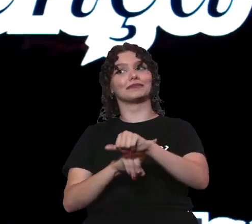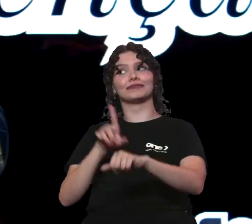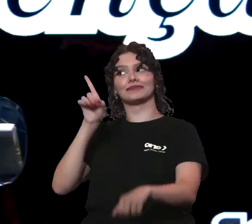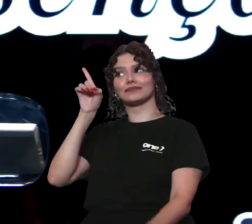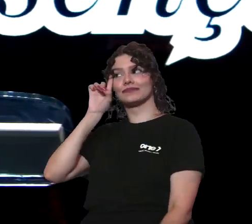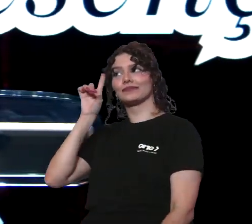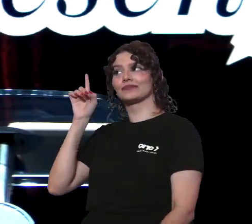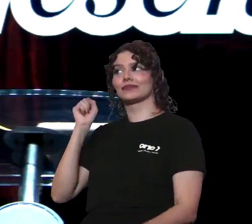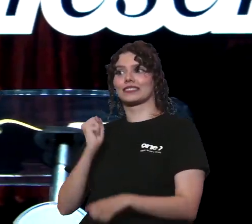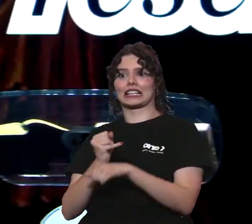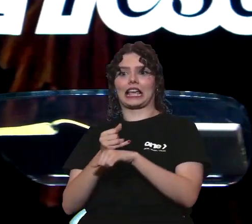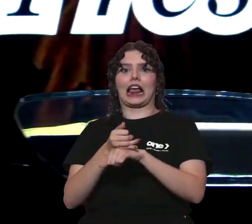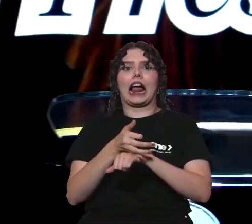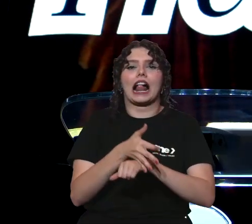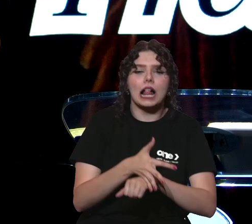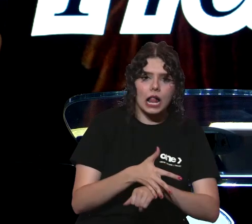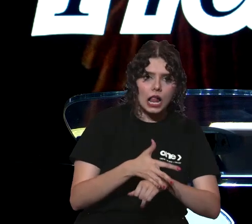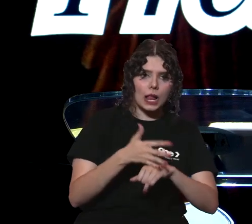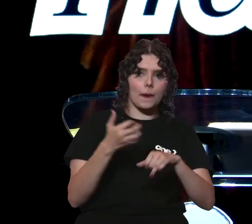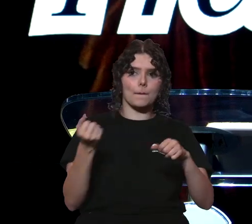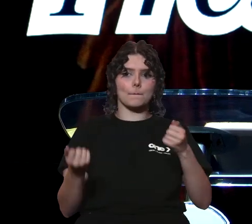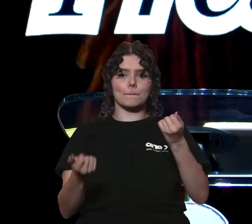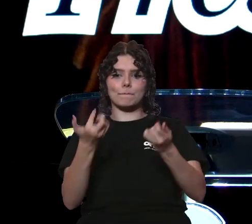De madrugada o bicho pega.